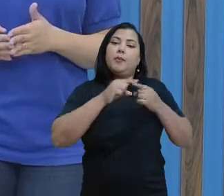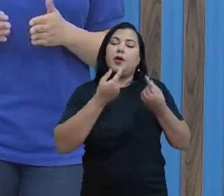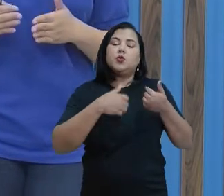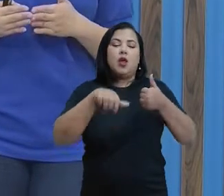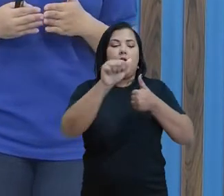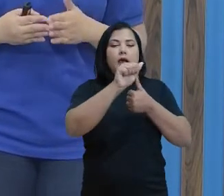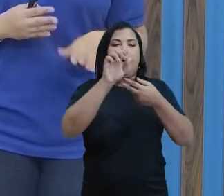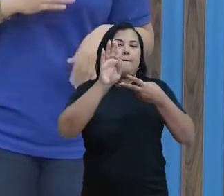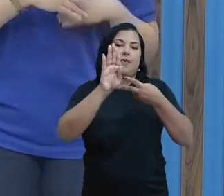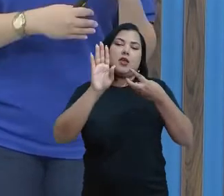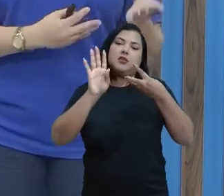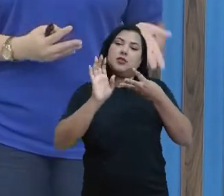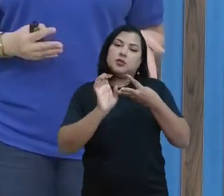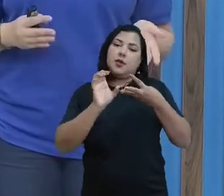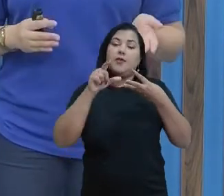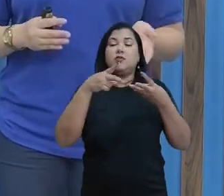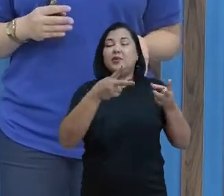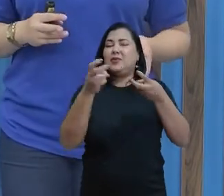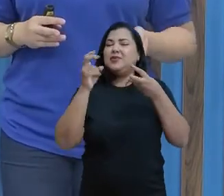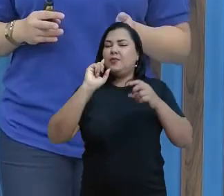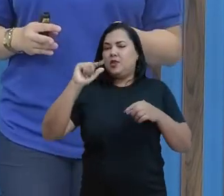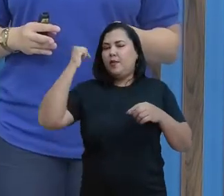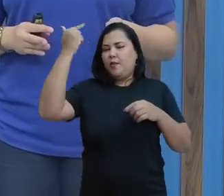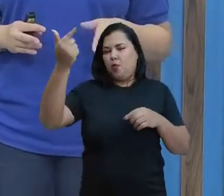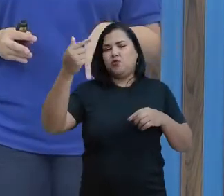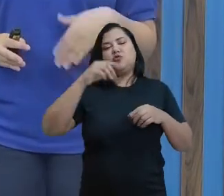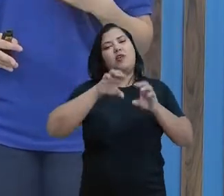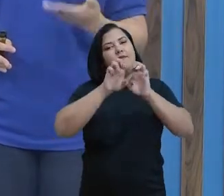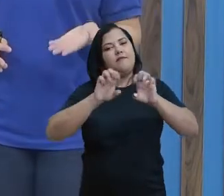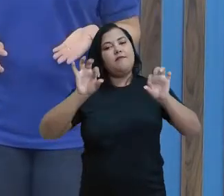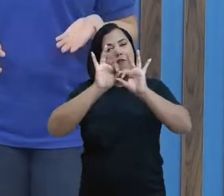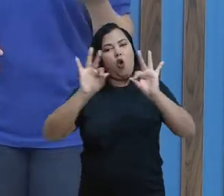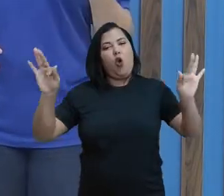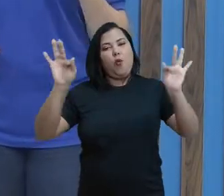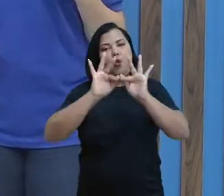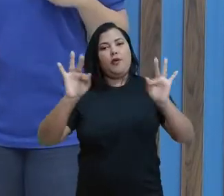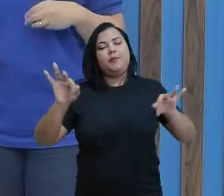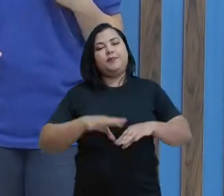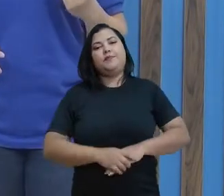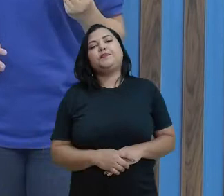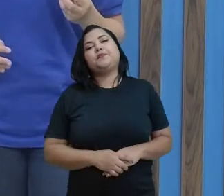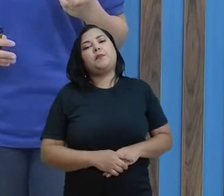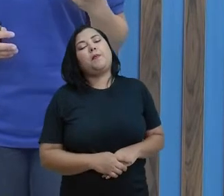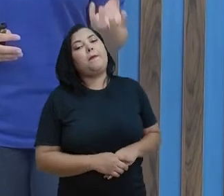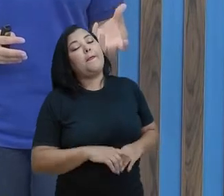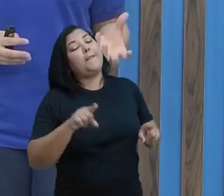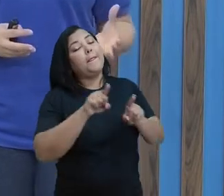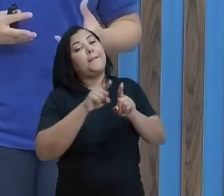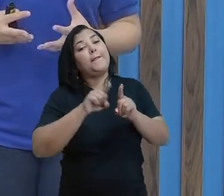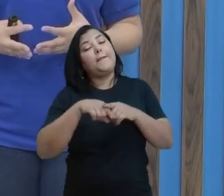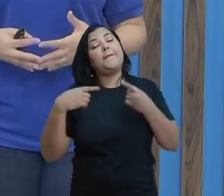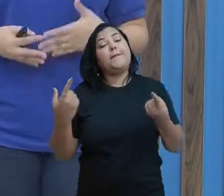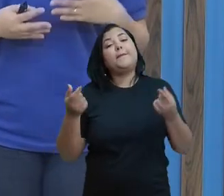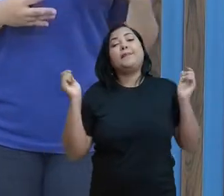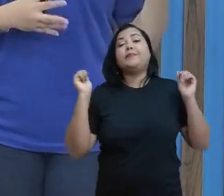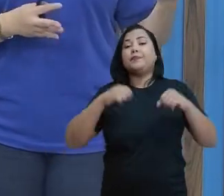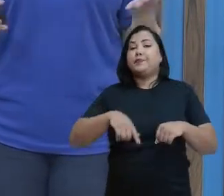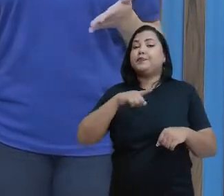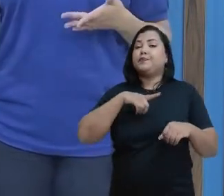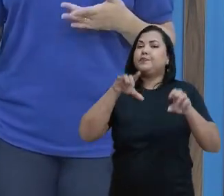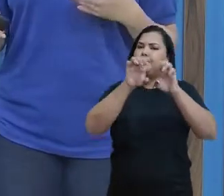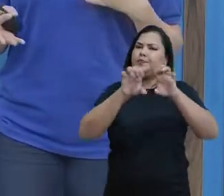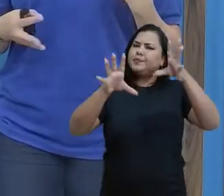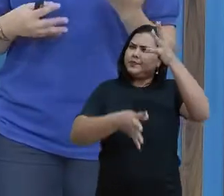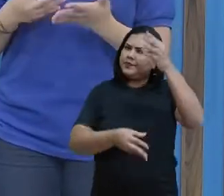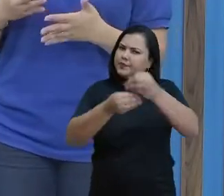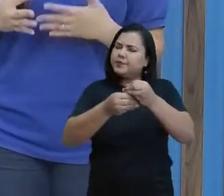você consiga associar com a fórmula que vai ser apresentada depois. Também como as possibilidades da gente ter uma equação